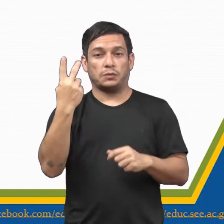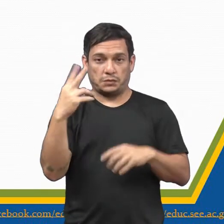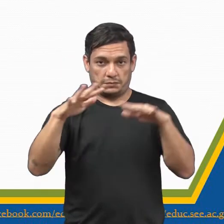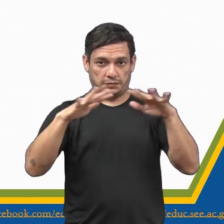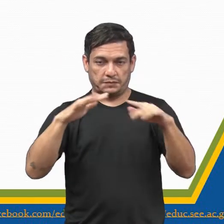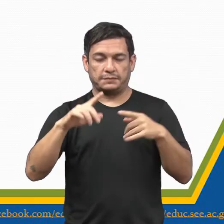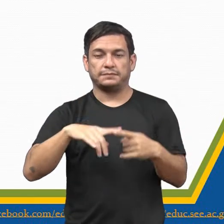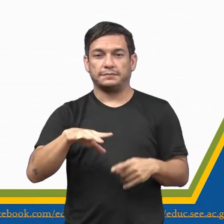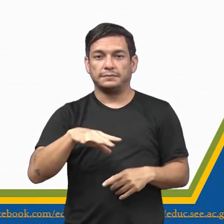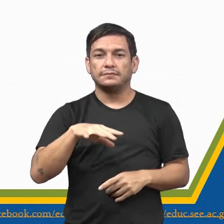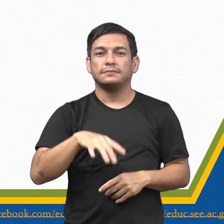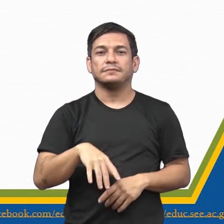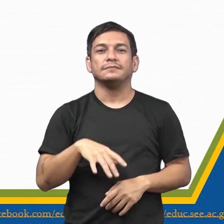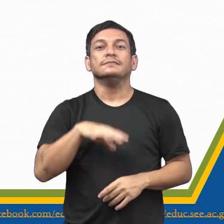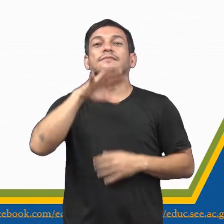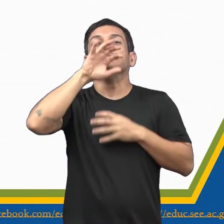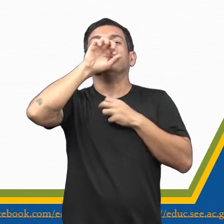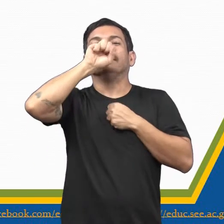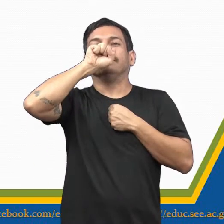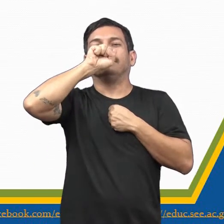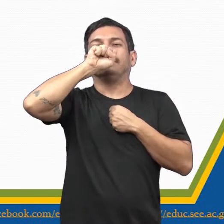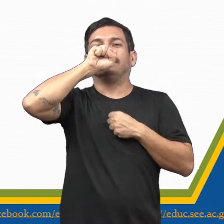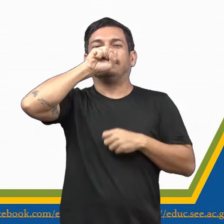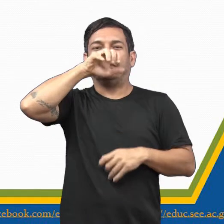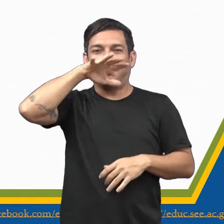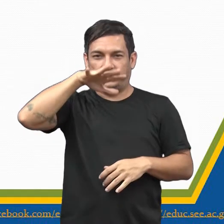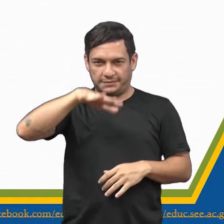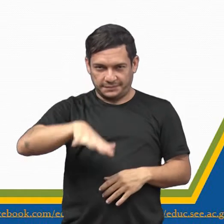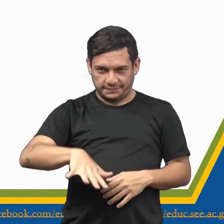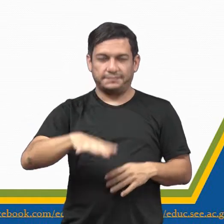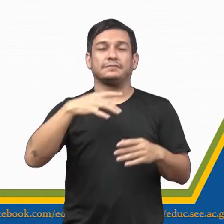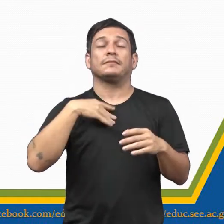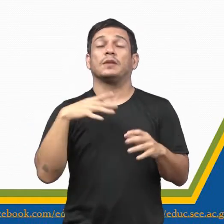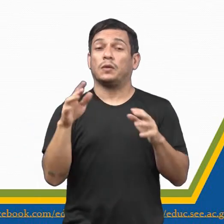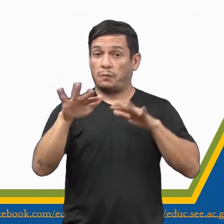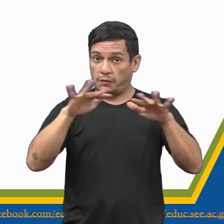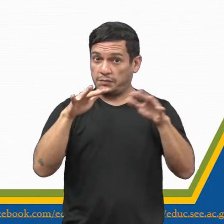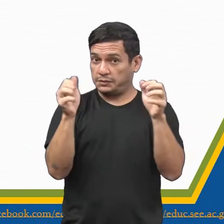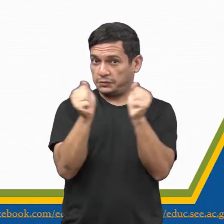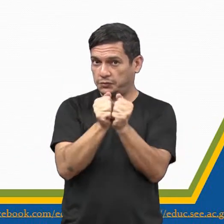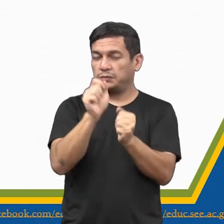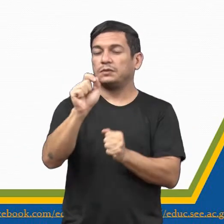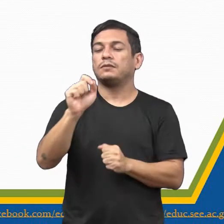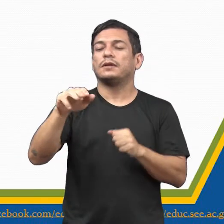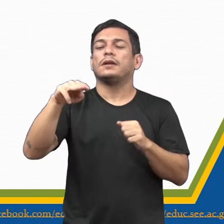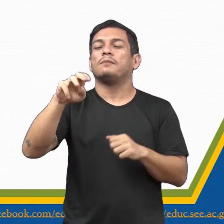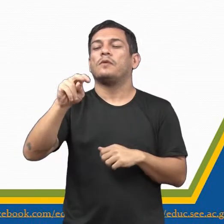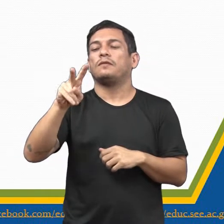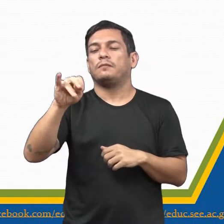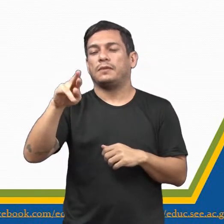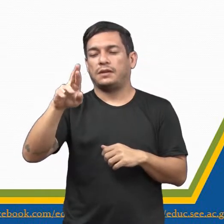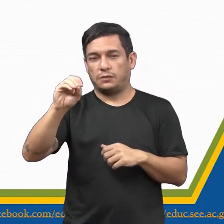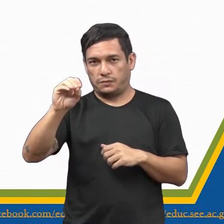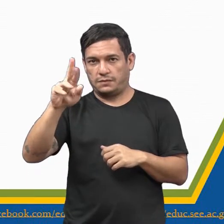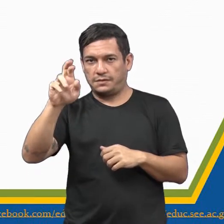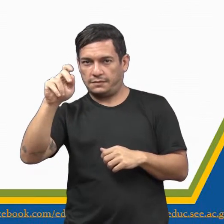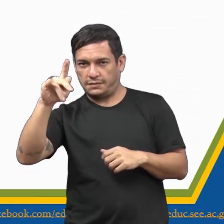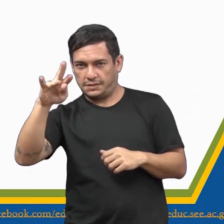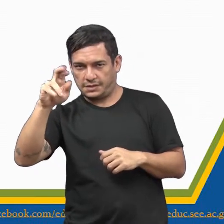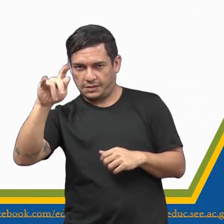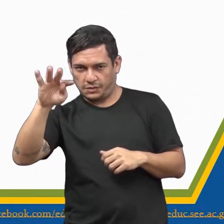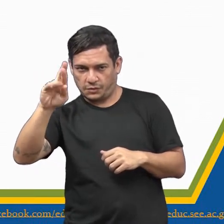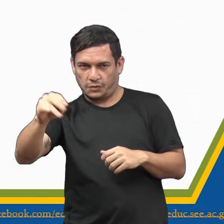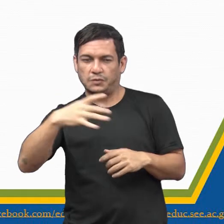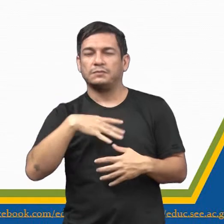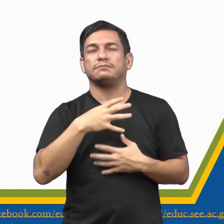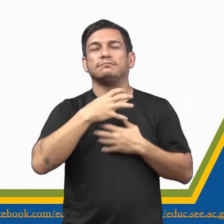a expiração e a inspiração. E esses movimentos juntos, eles são chamados de movimento respiratório. E só são